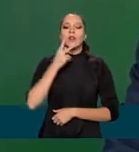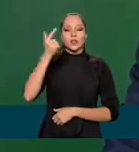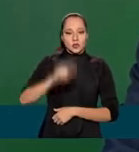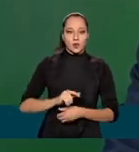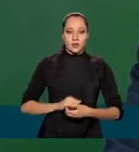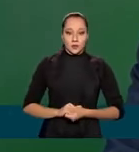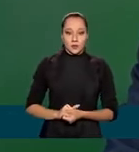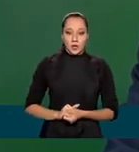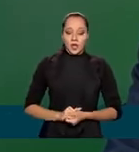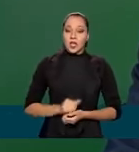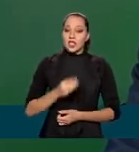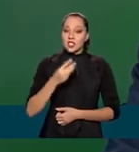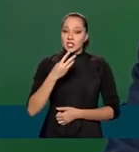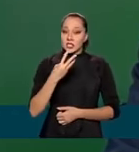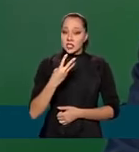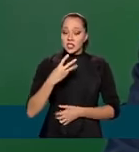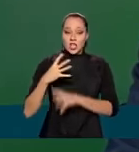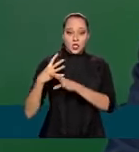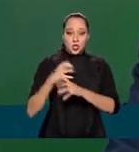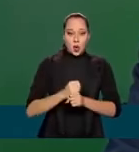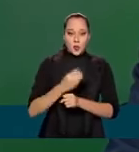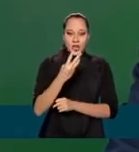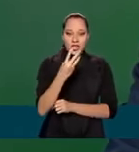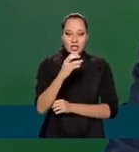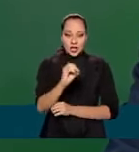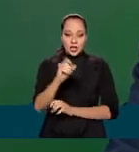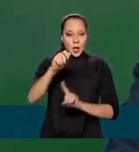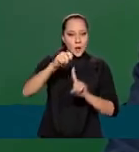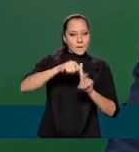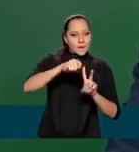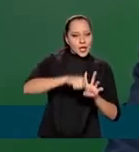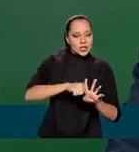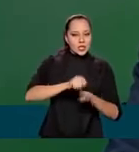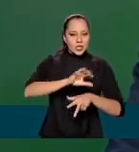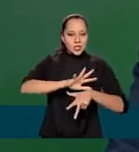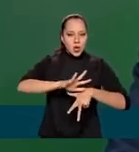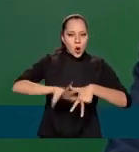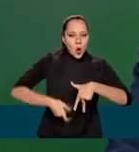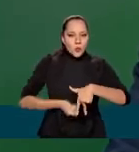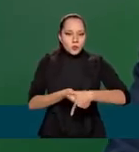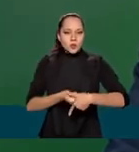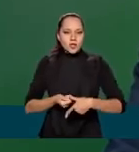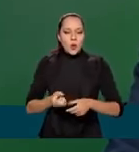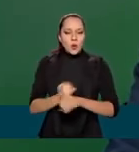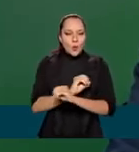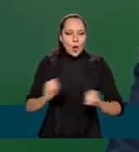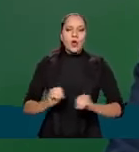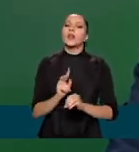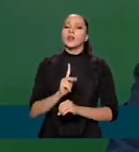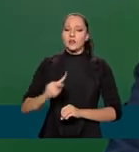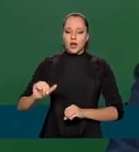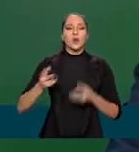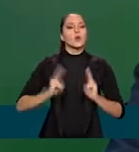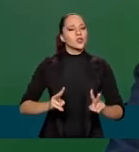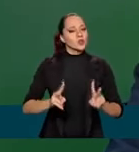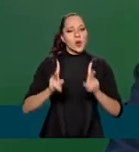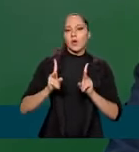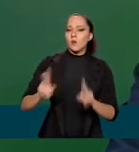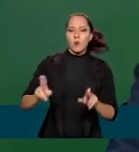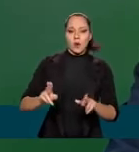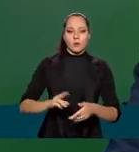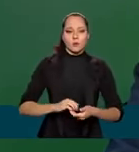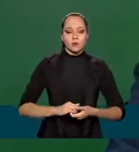repetir 30º mês em nenhum caso de corrupção e assim ele Continuará